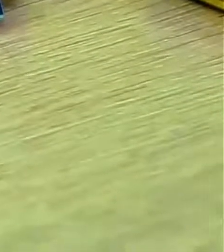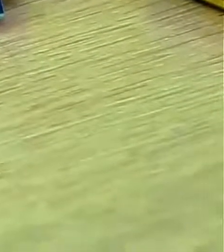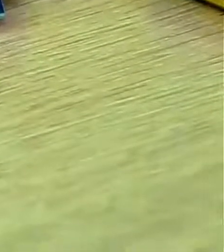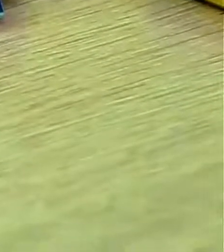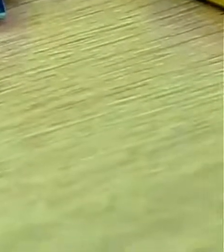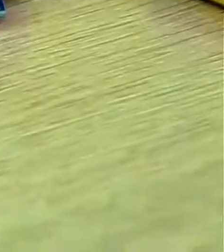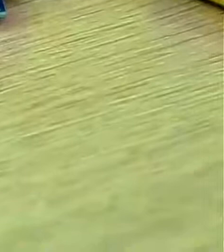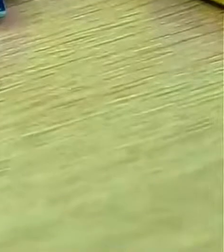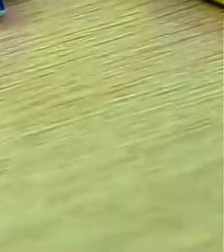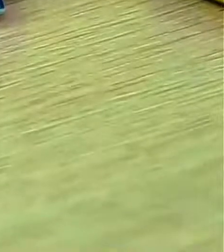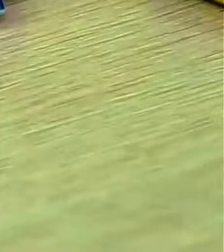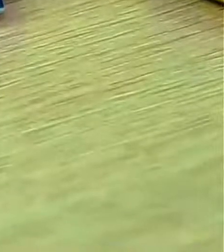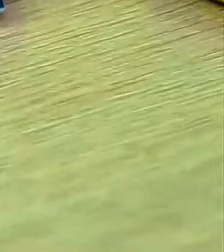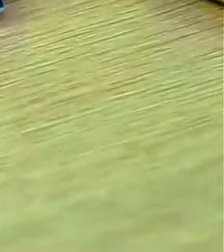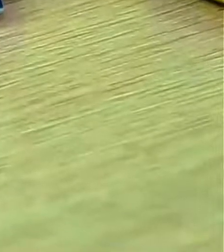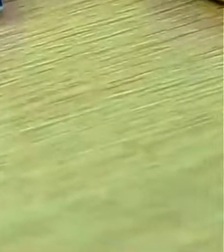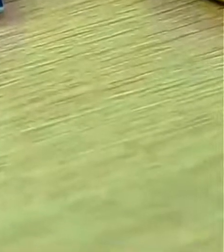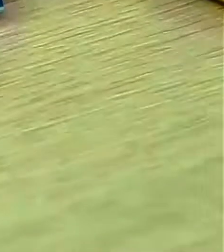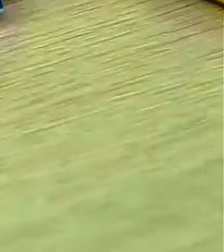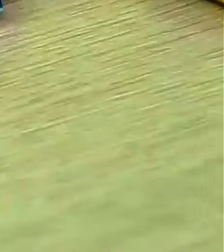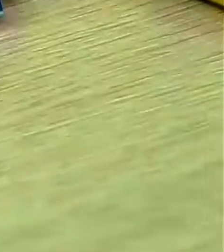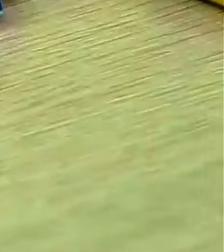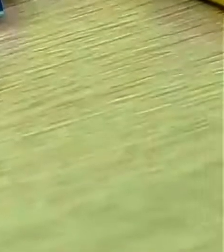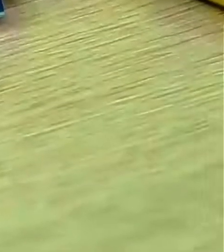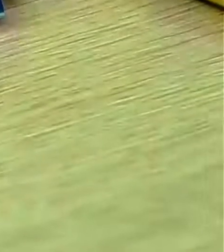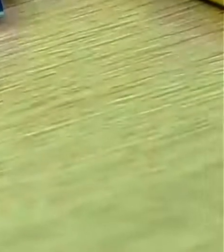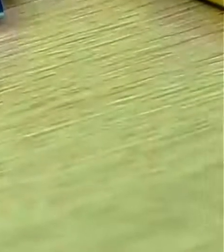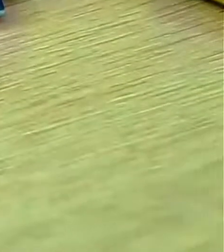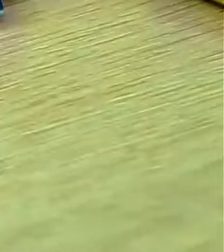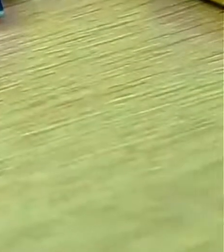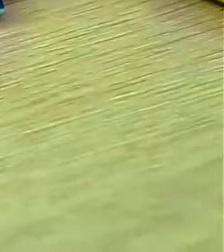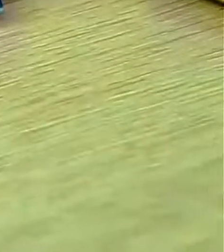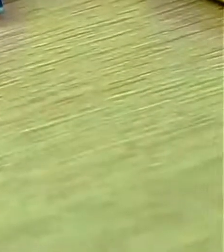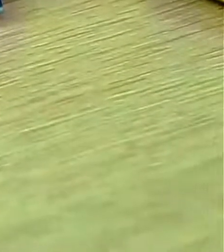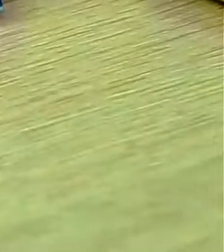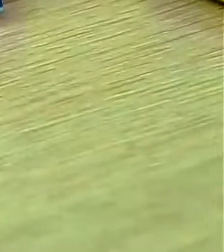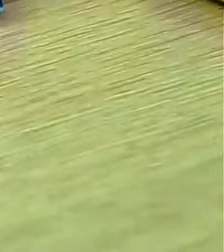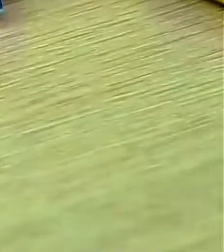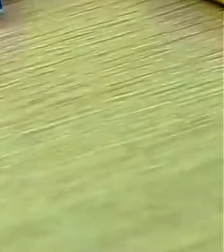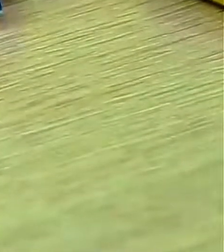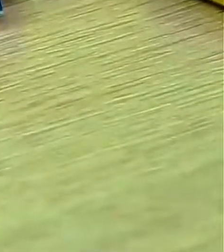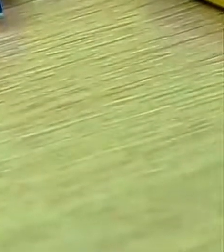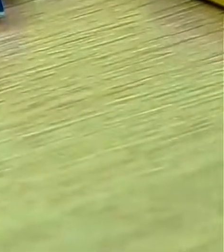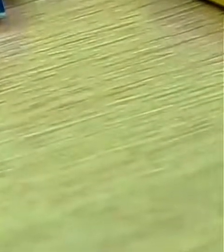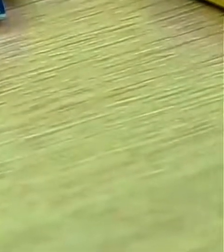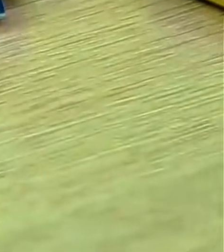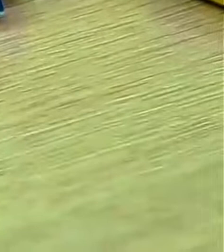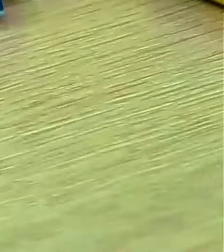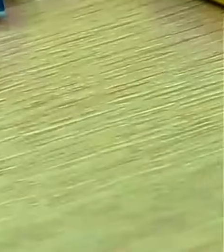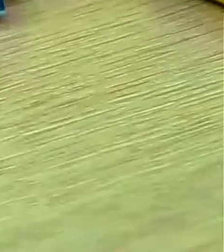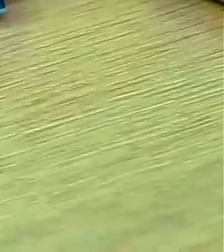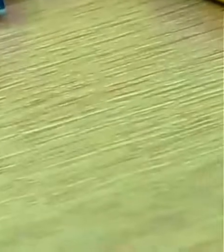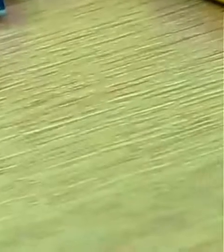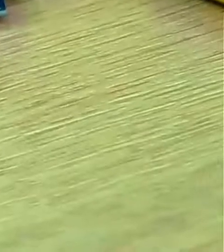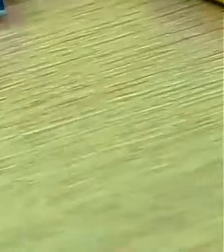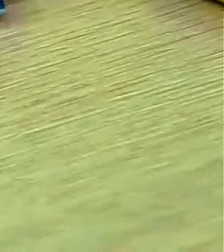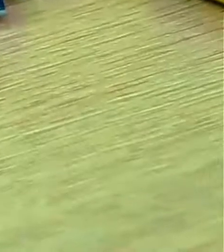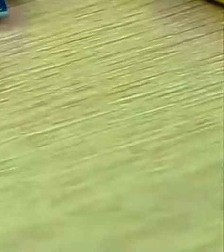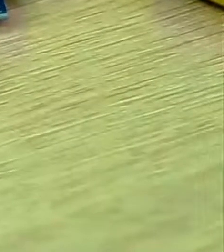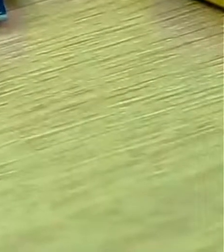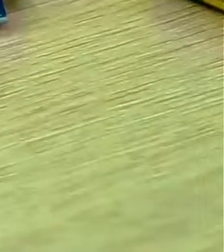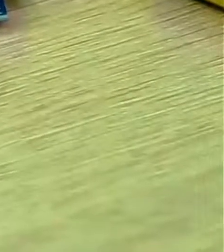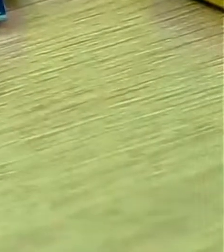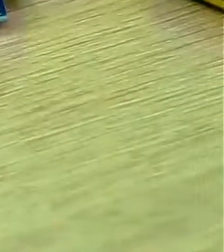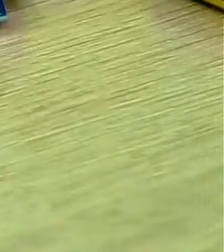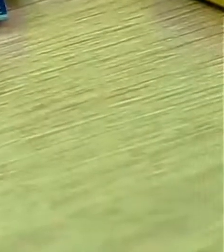ser usado aí para detectar, né? Como vocês podem ver aqui, ó, tá interagindo bem, ok? E outro também que eu posso fazer essa aplicação,